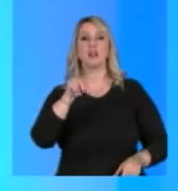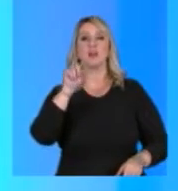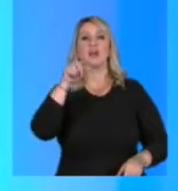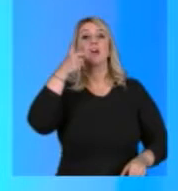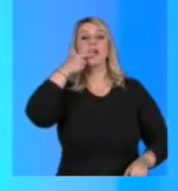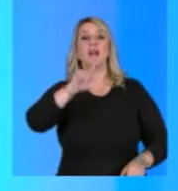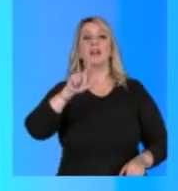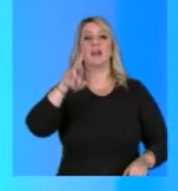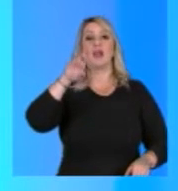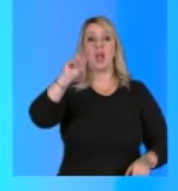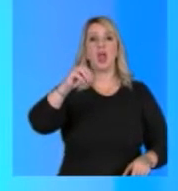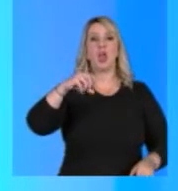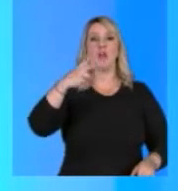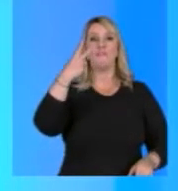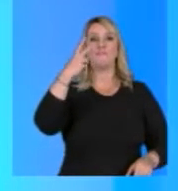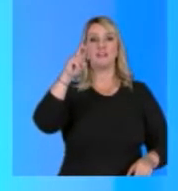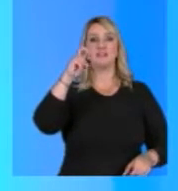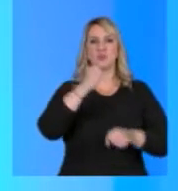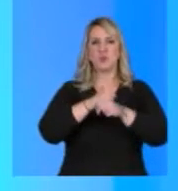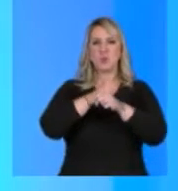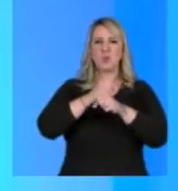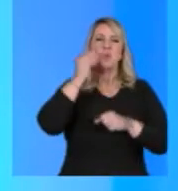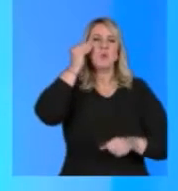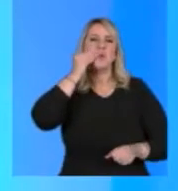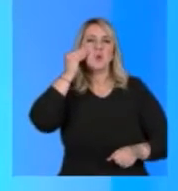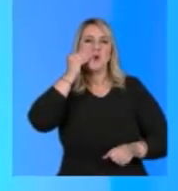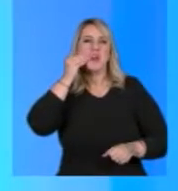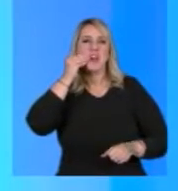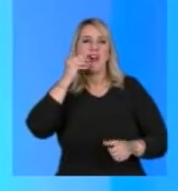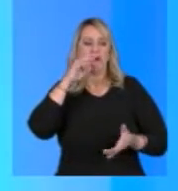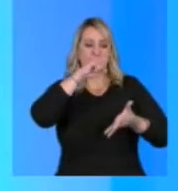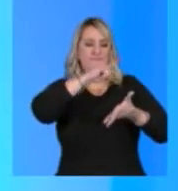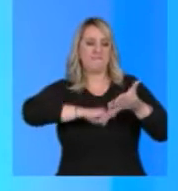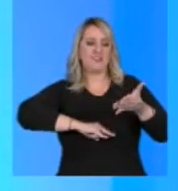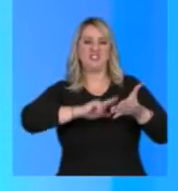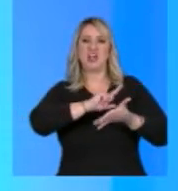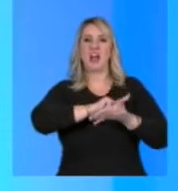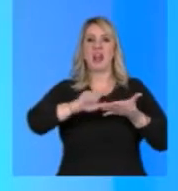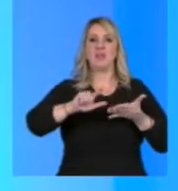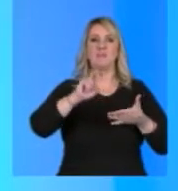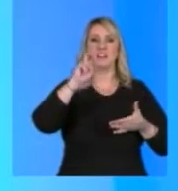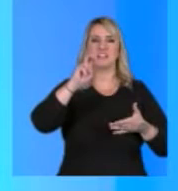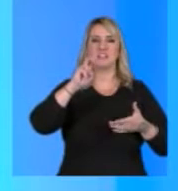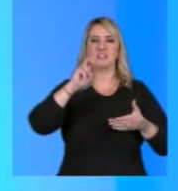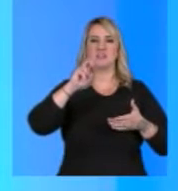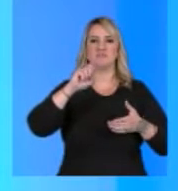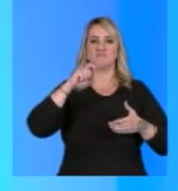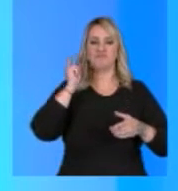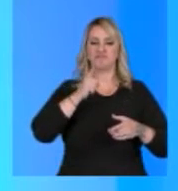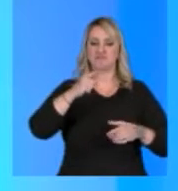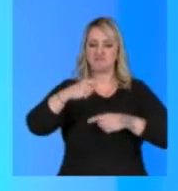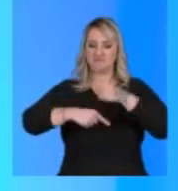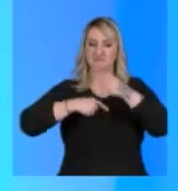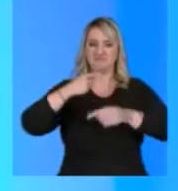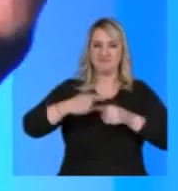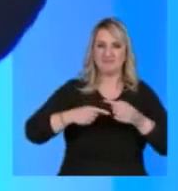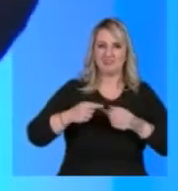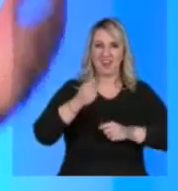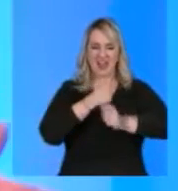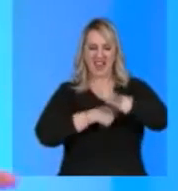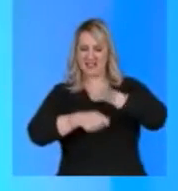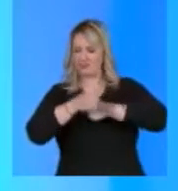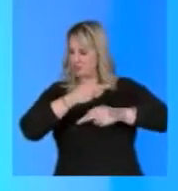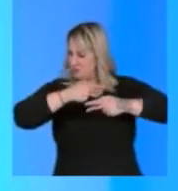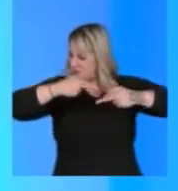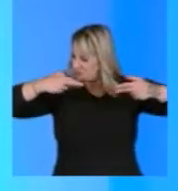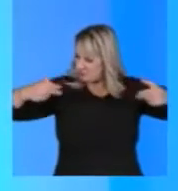diálogo eu tenho 25anos experiências o relator da lei do ficha limpa cinco mandatos já fui do administrativo da área objetivo